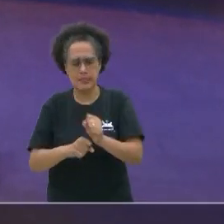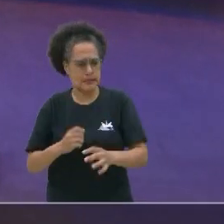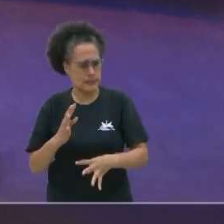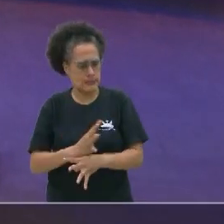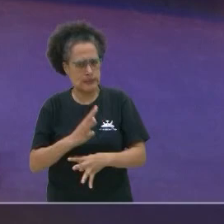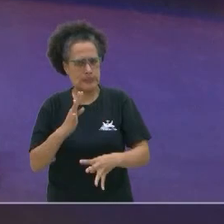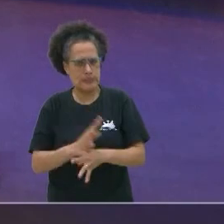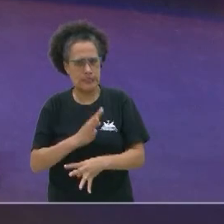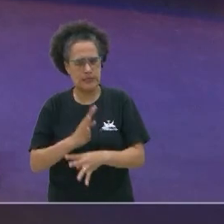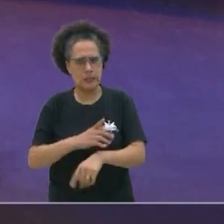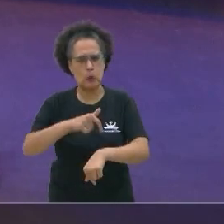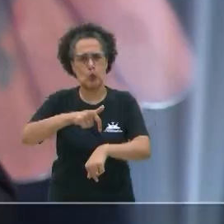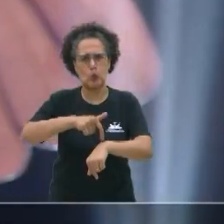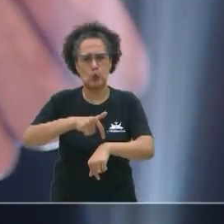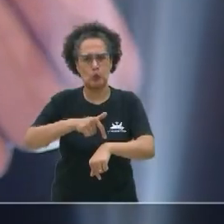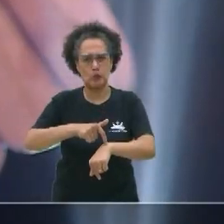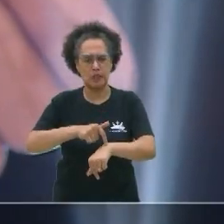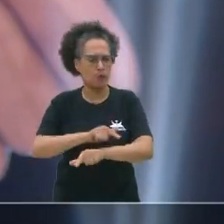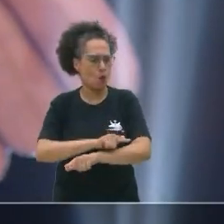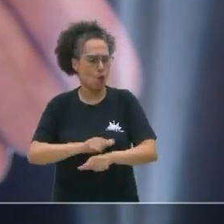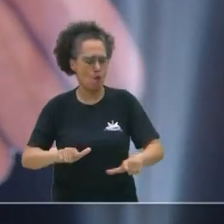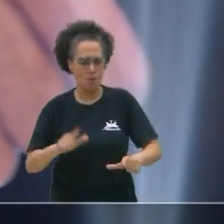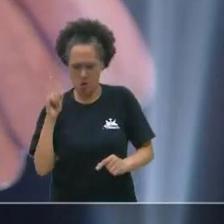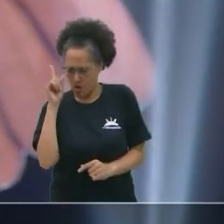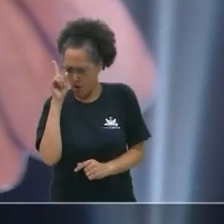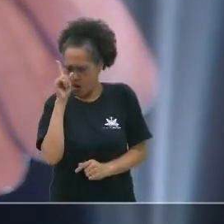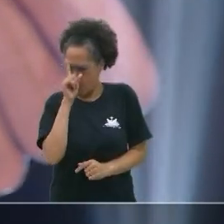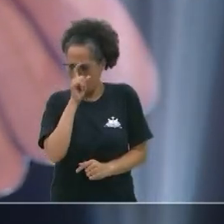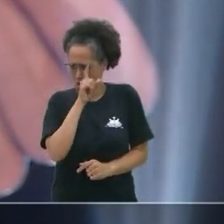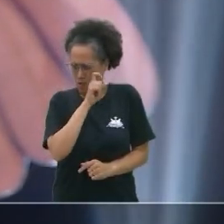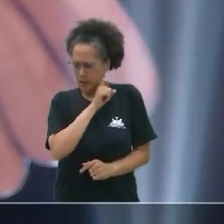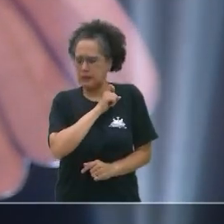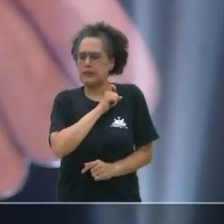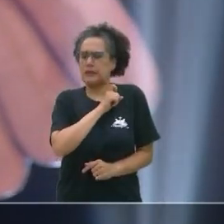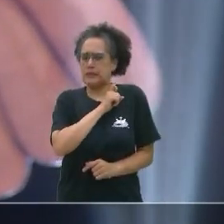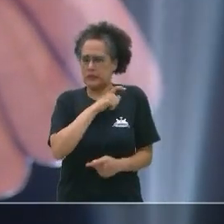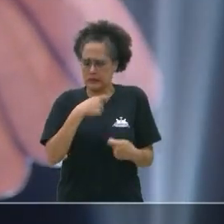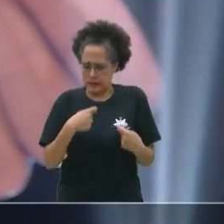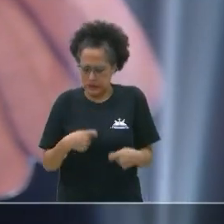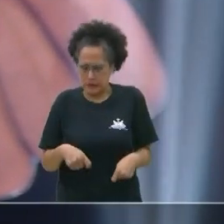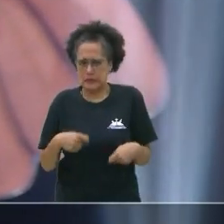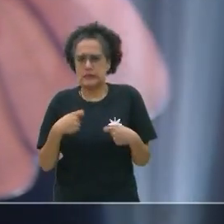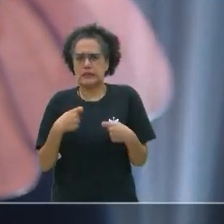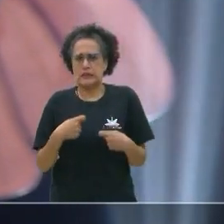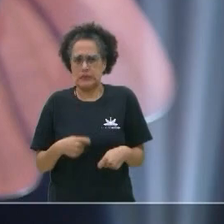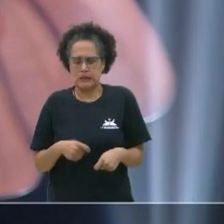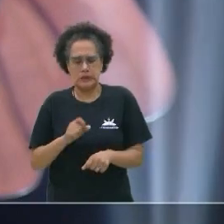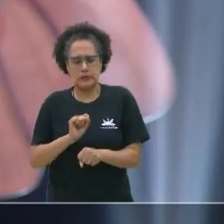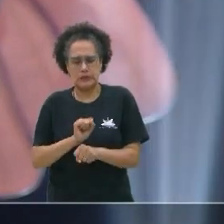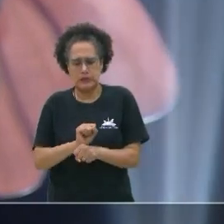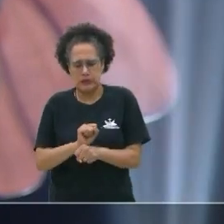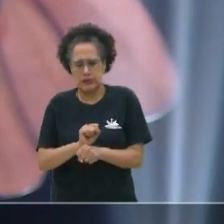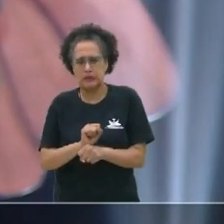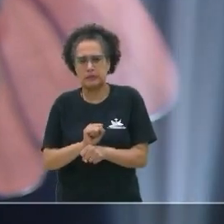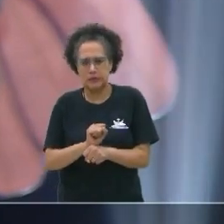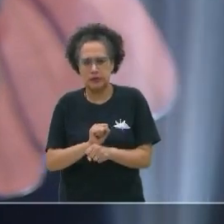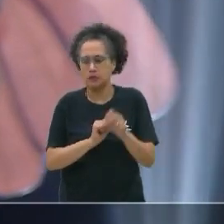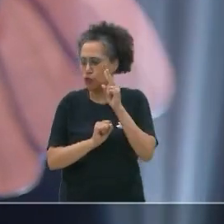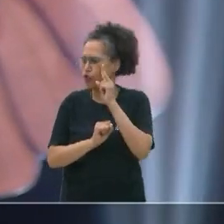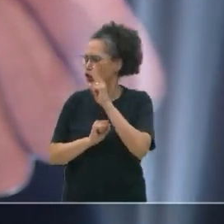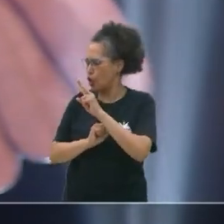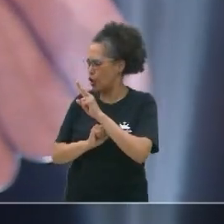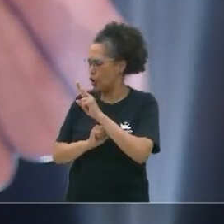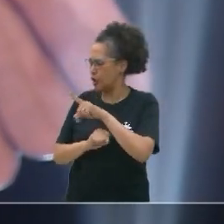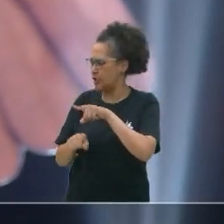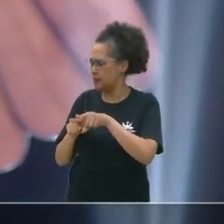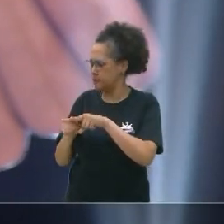vem o tempo do deserto, o tempo da dificuldade. É necessário a gente esperar. Olha para o irmão que está do lado e fala